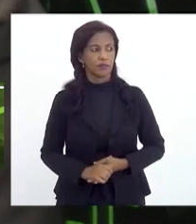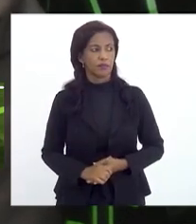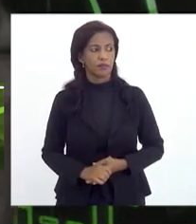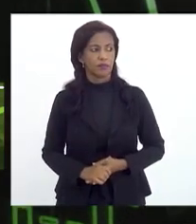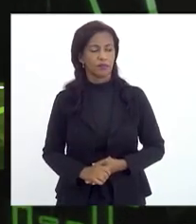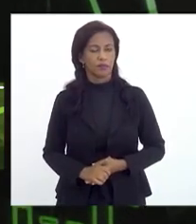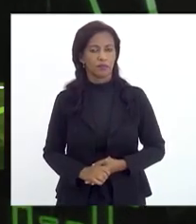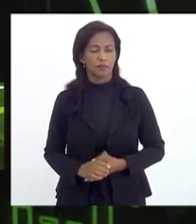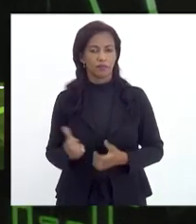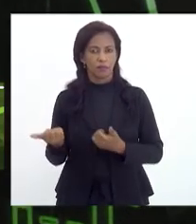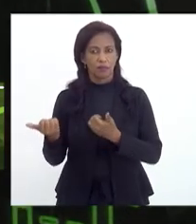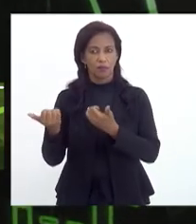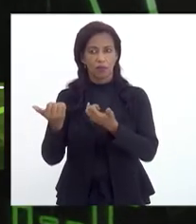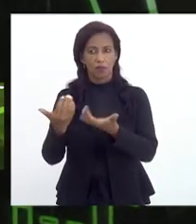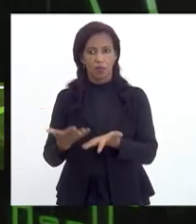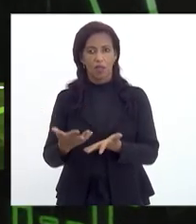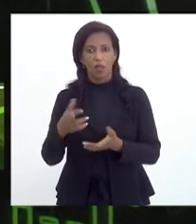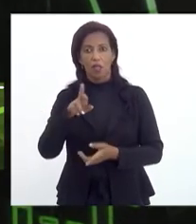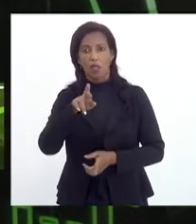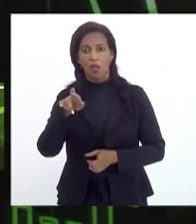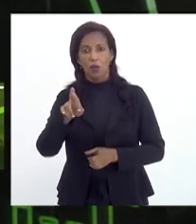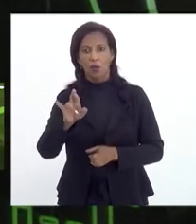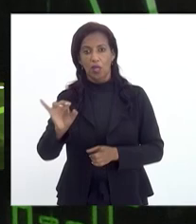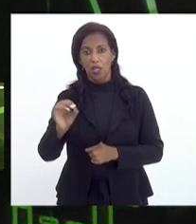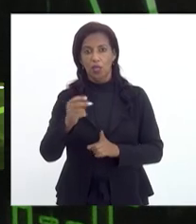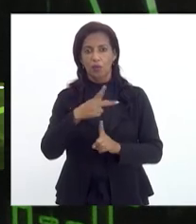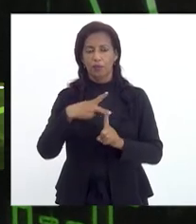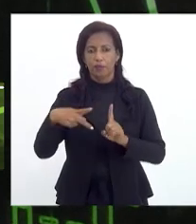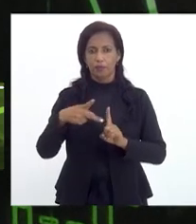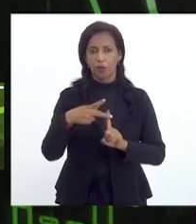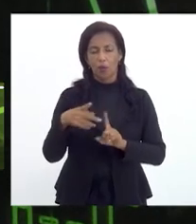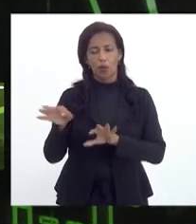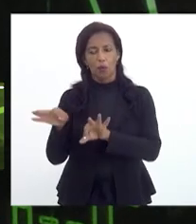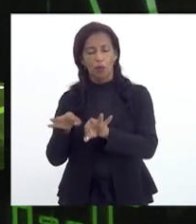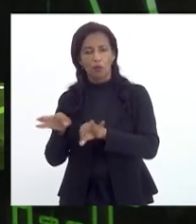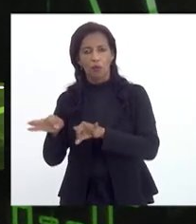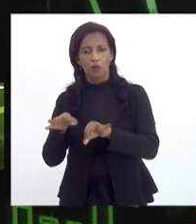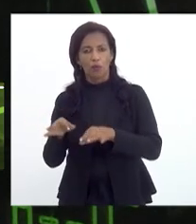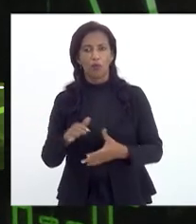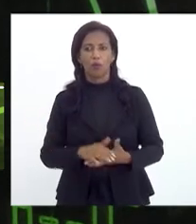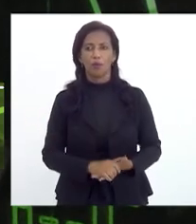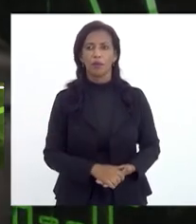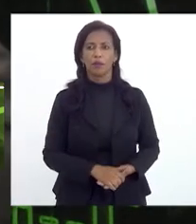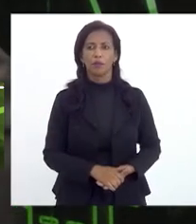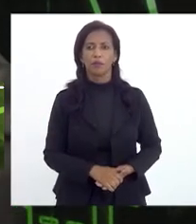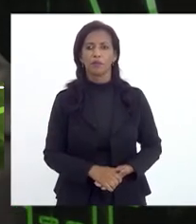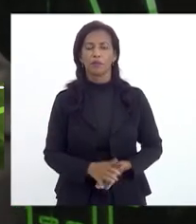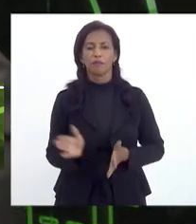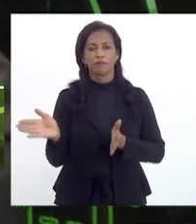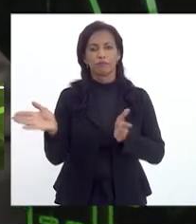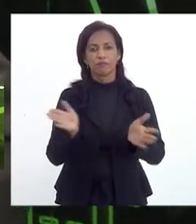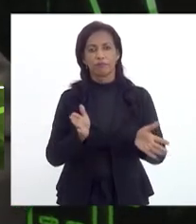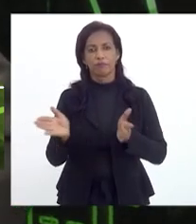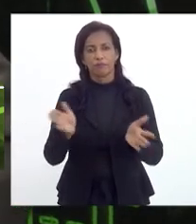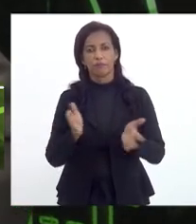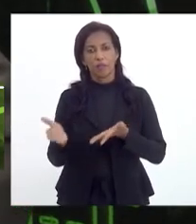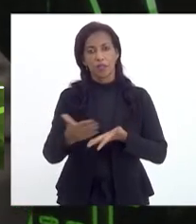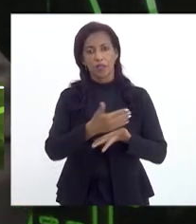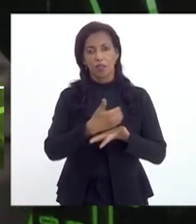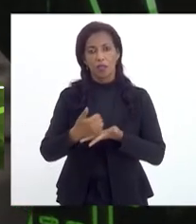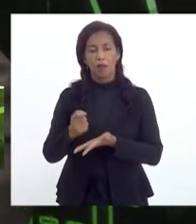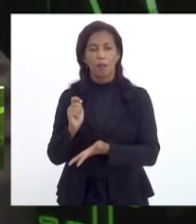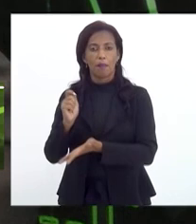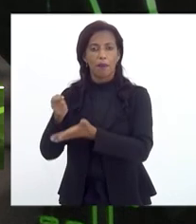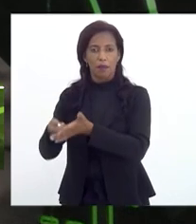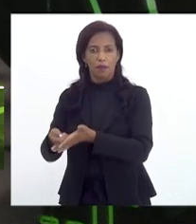Dado Ao Rio Previdência Como Forma De Viabilizar Esses recursos Para pagamento